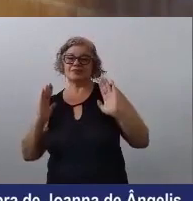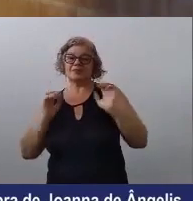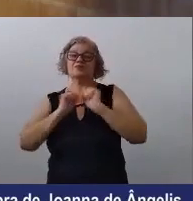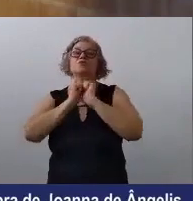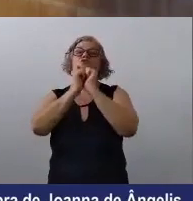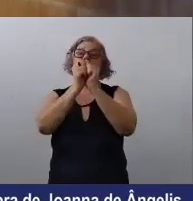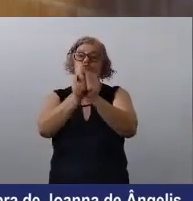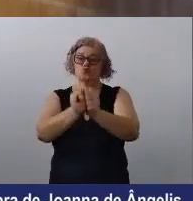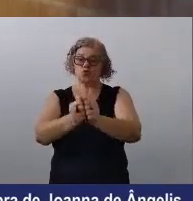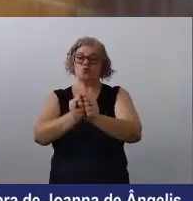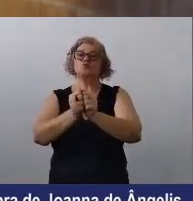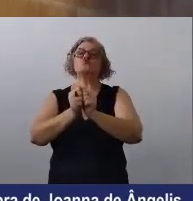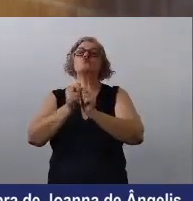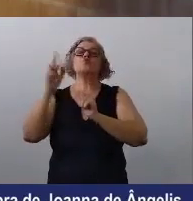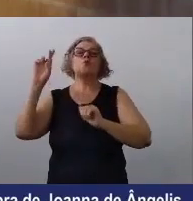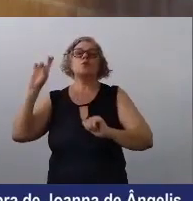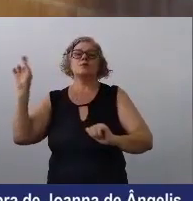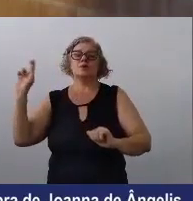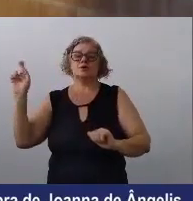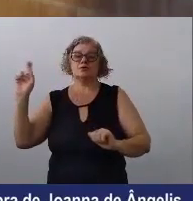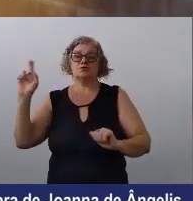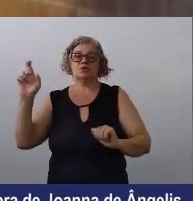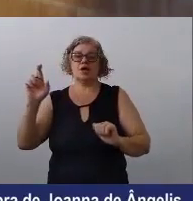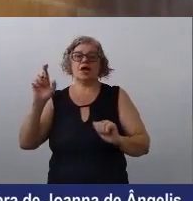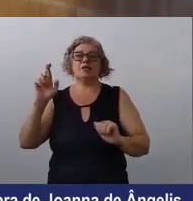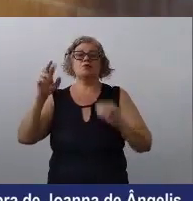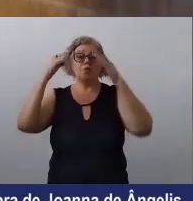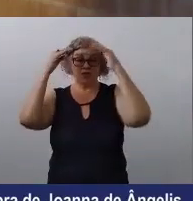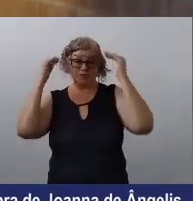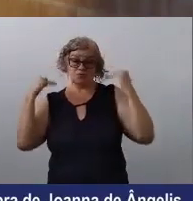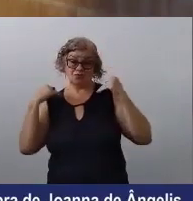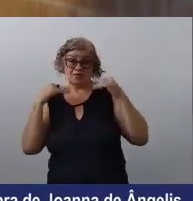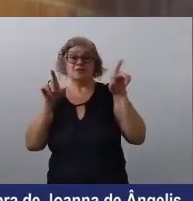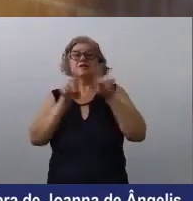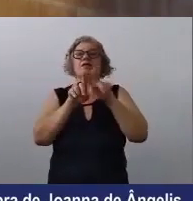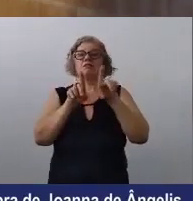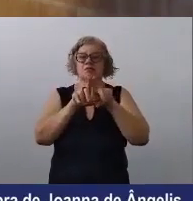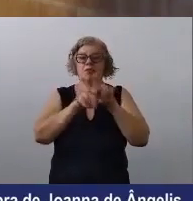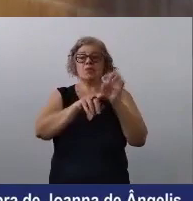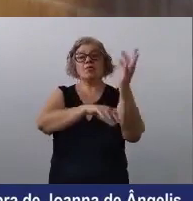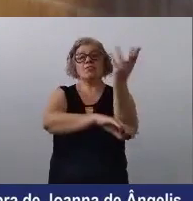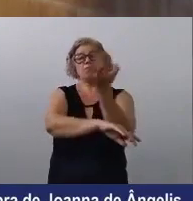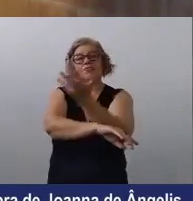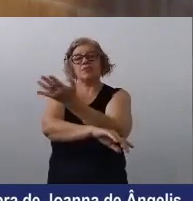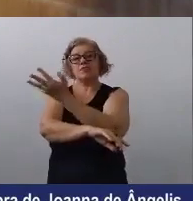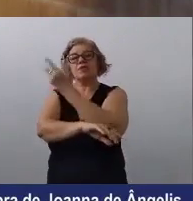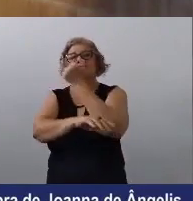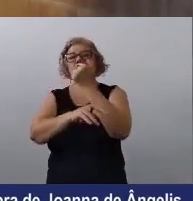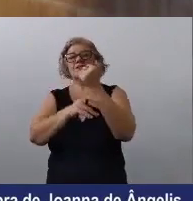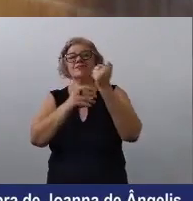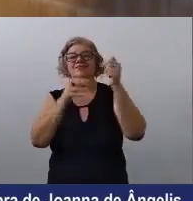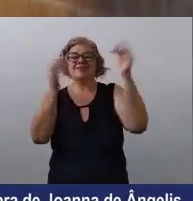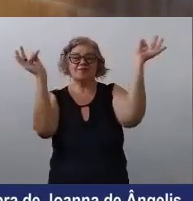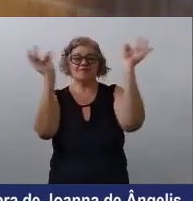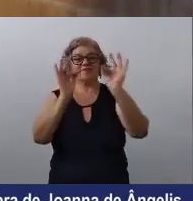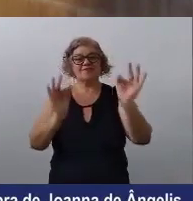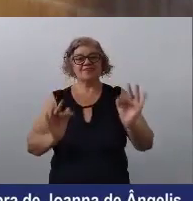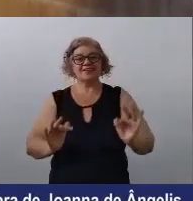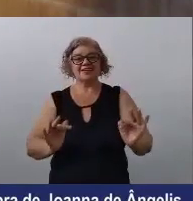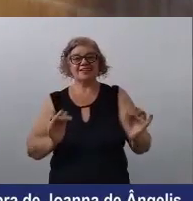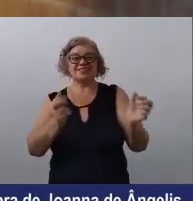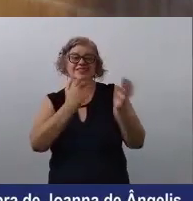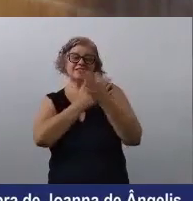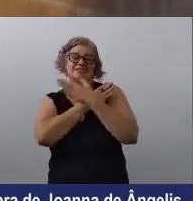irmã Rosário e as freirinhas do campanário, que nos recebem felizes e de braços abertos